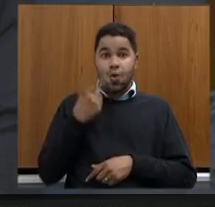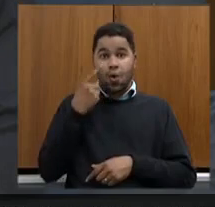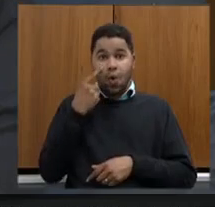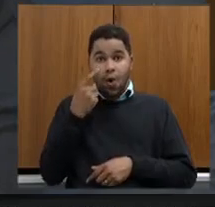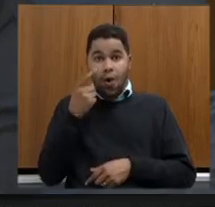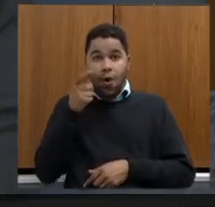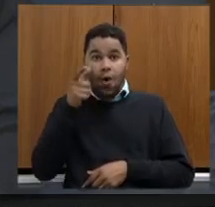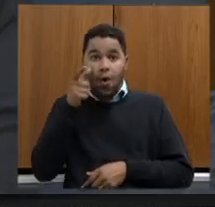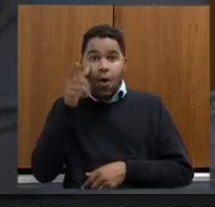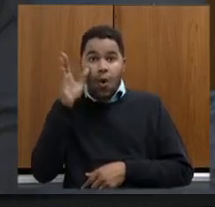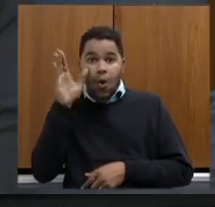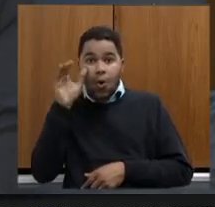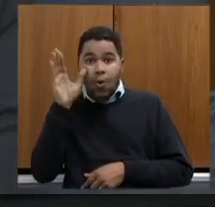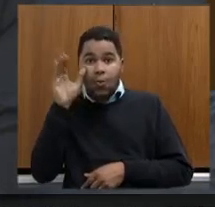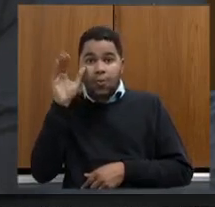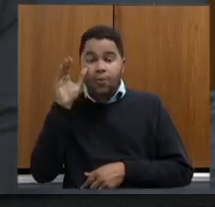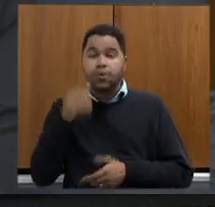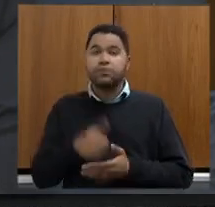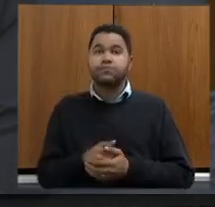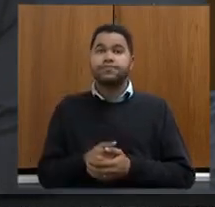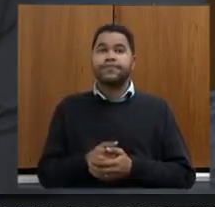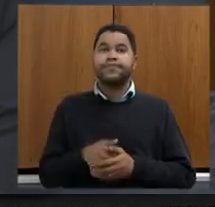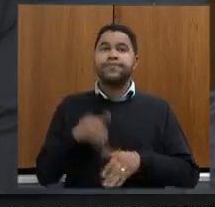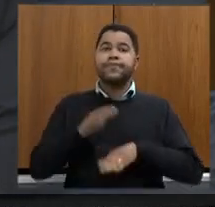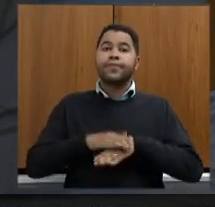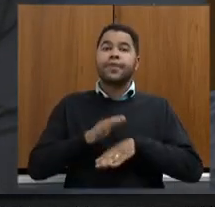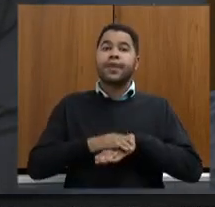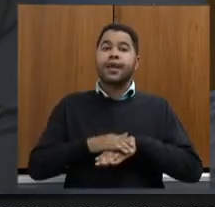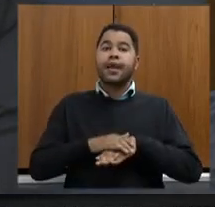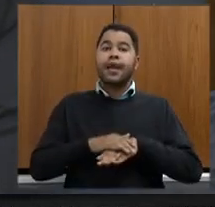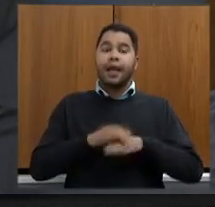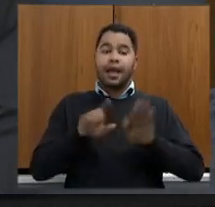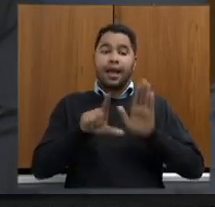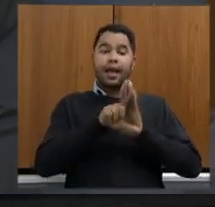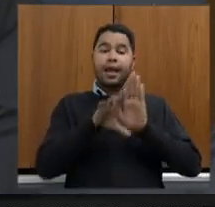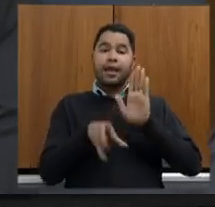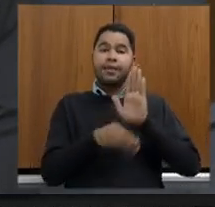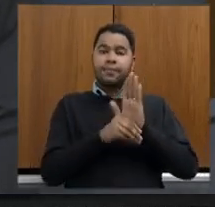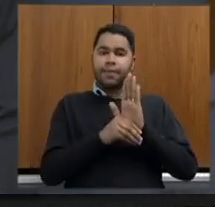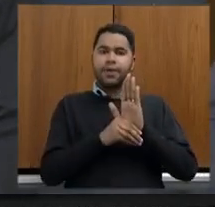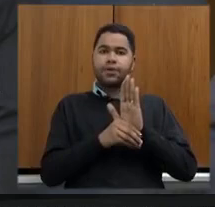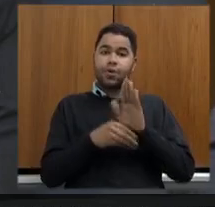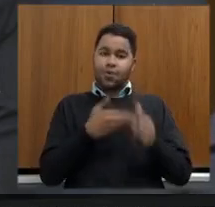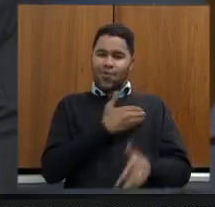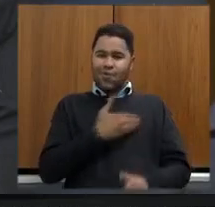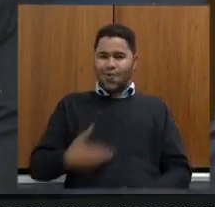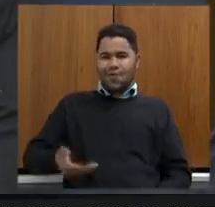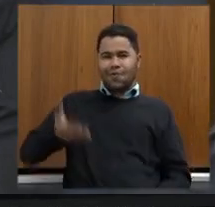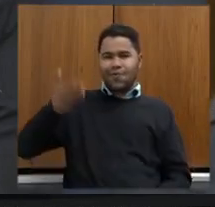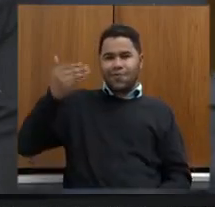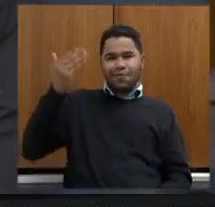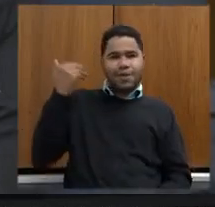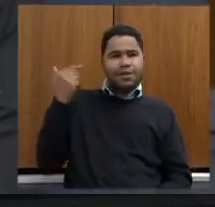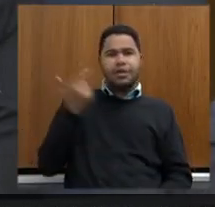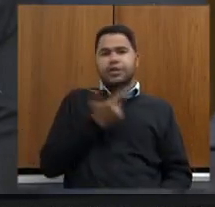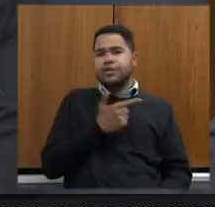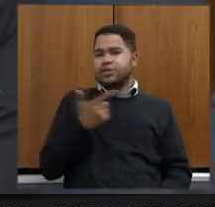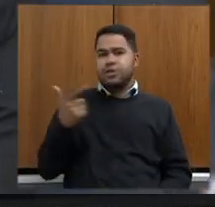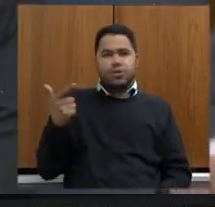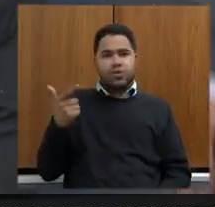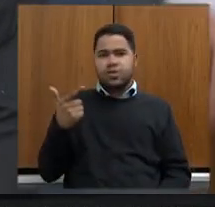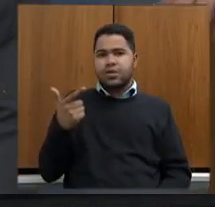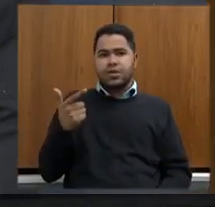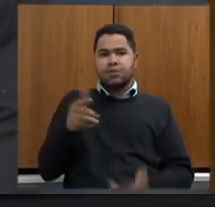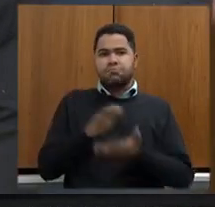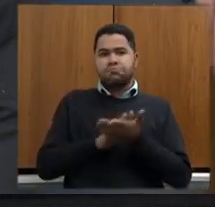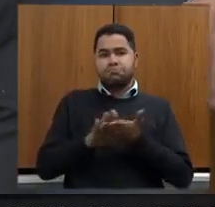ali na sua apresentação a questão das emendas no que Pese a que nos governos passados não haviam emendas